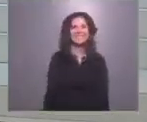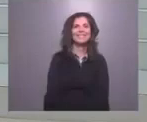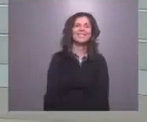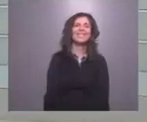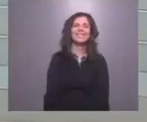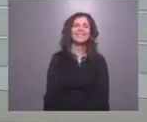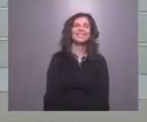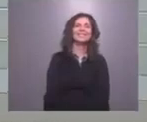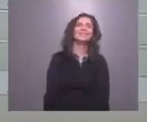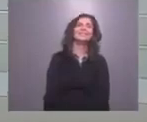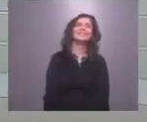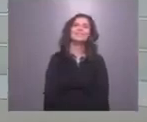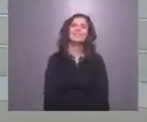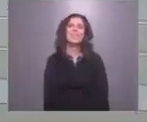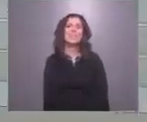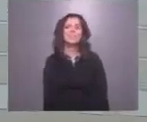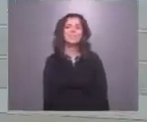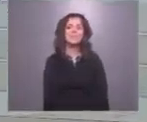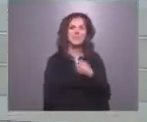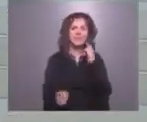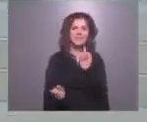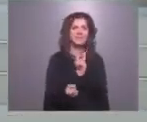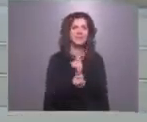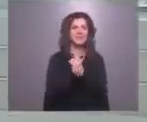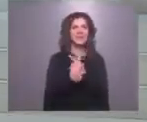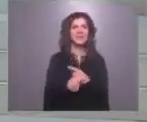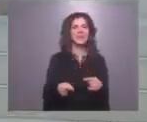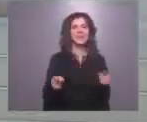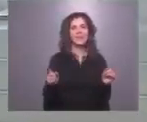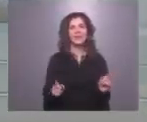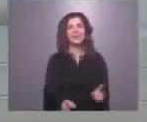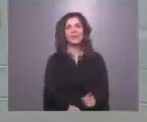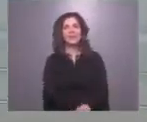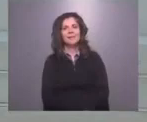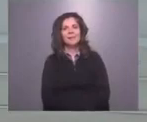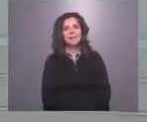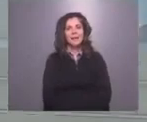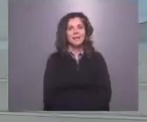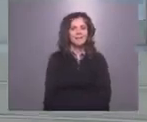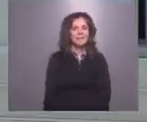Thank you.